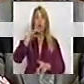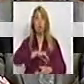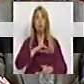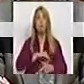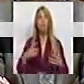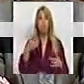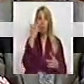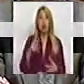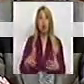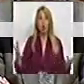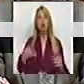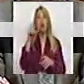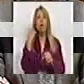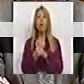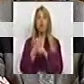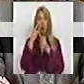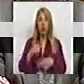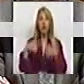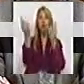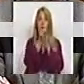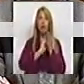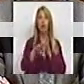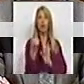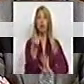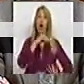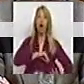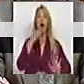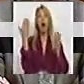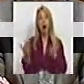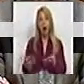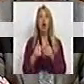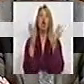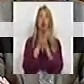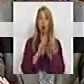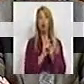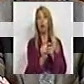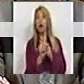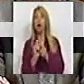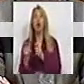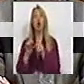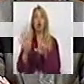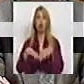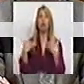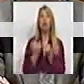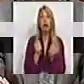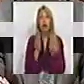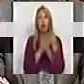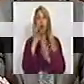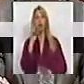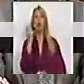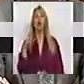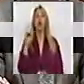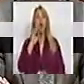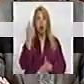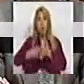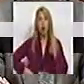o vencimento de reposto? E se dizem todos aqueles que recebem hoje as prestações sociais? E dizem todos aqueles que vêem a carga fiscal aliviada